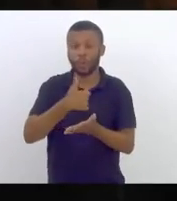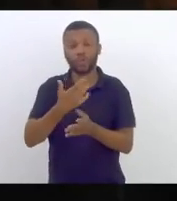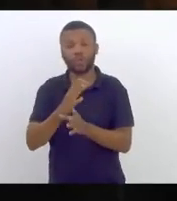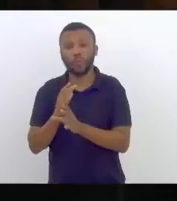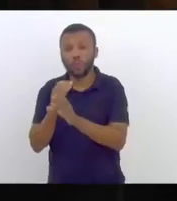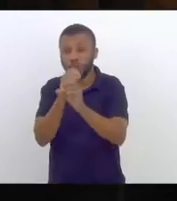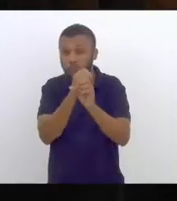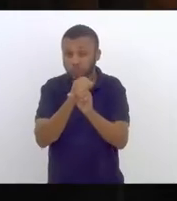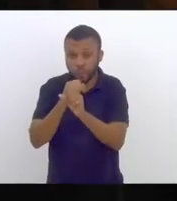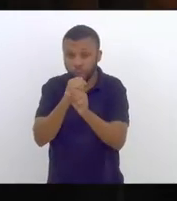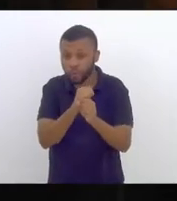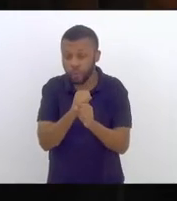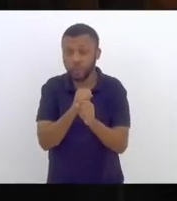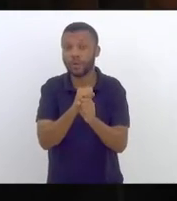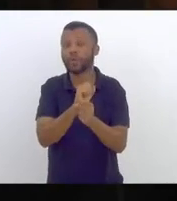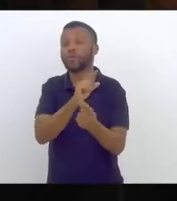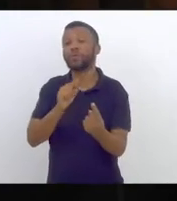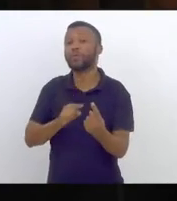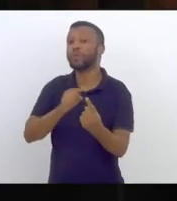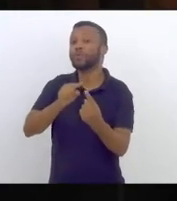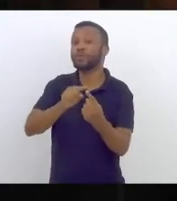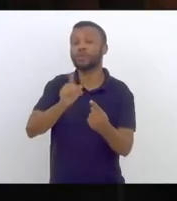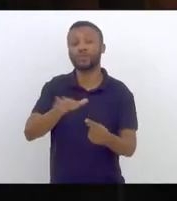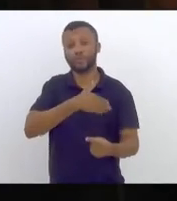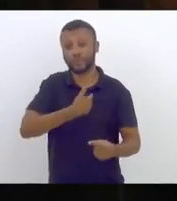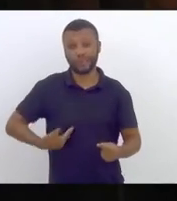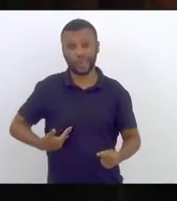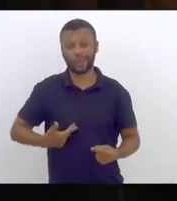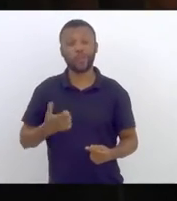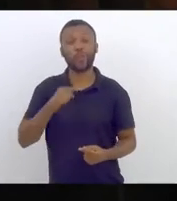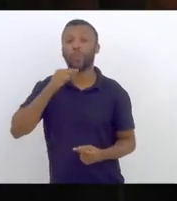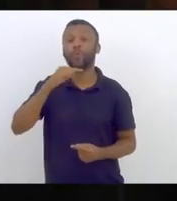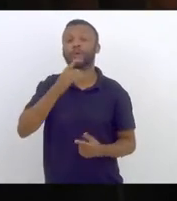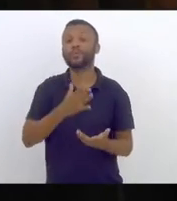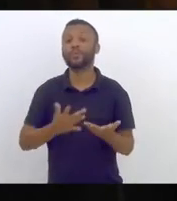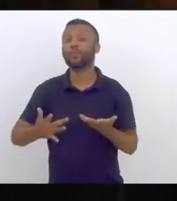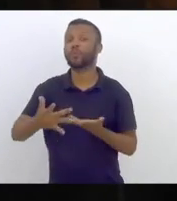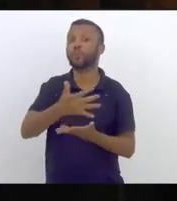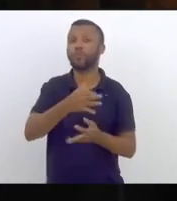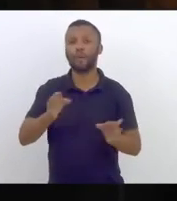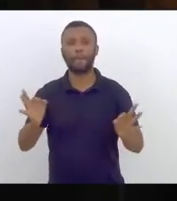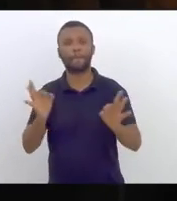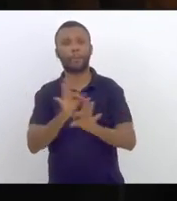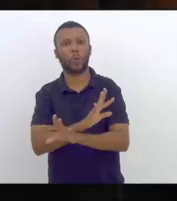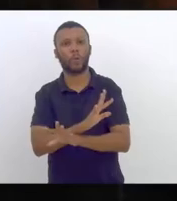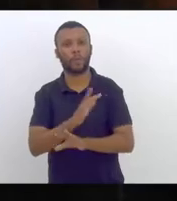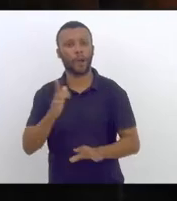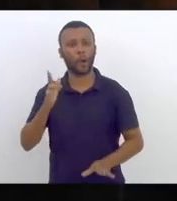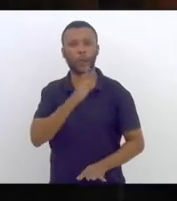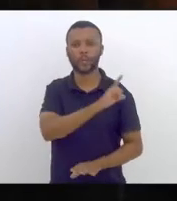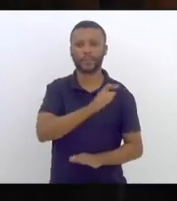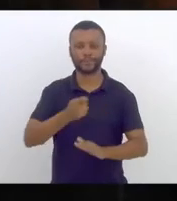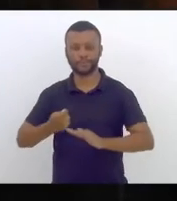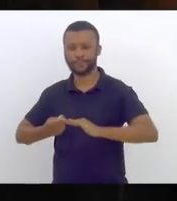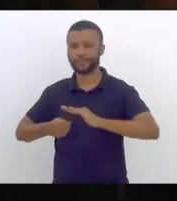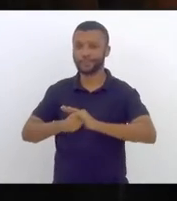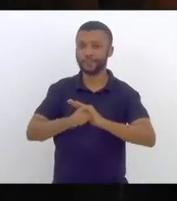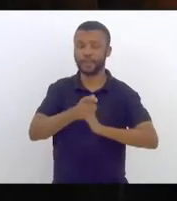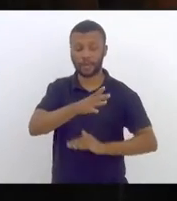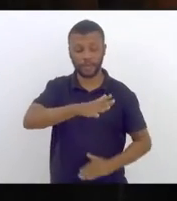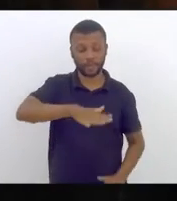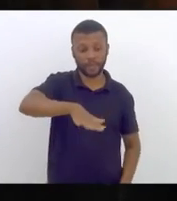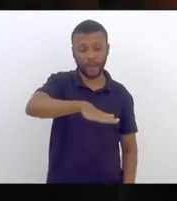de receitas que fazem com que o Estado acabe não arrecadando o suficiente para investir prioritariamente em